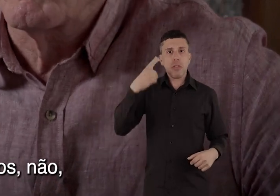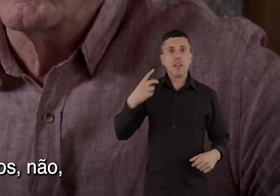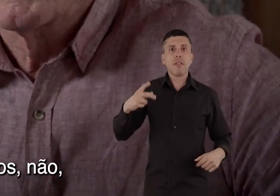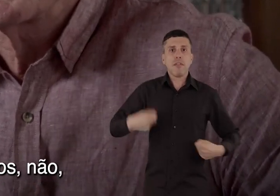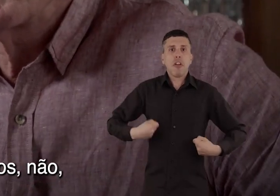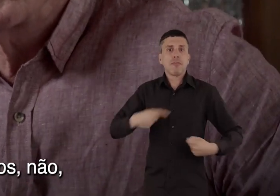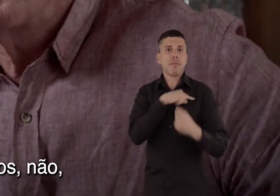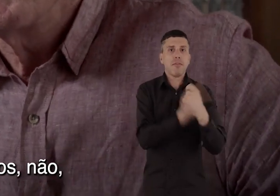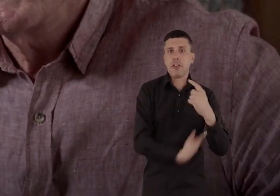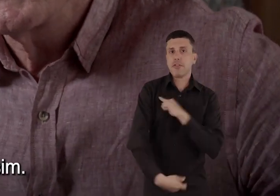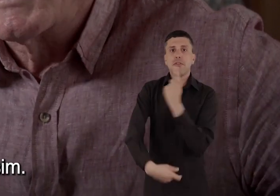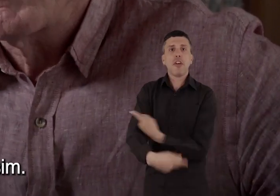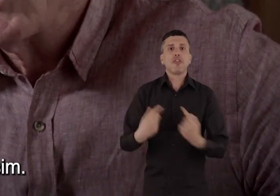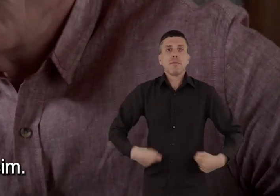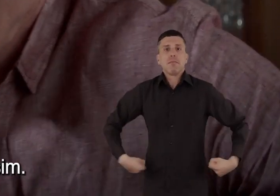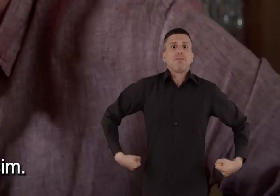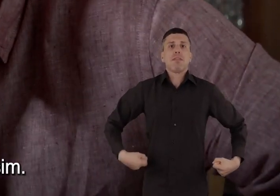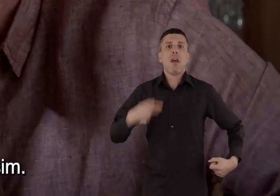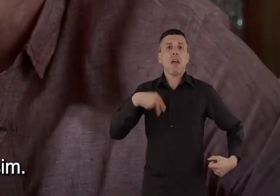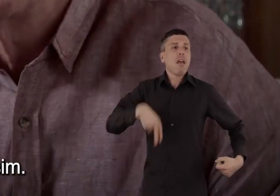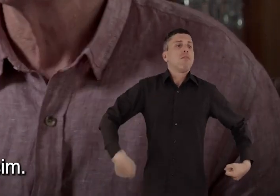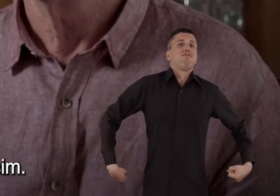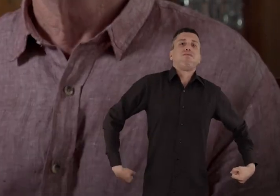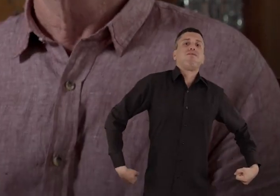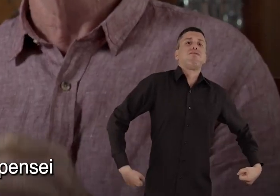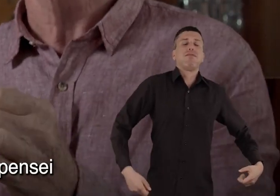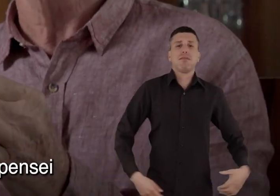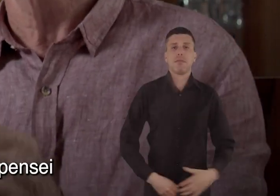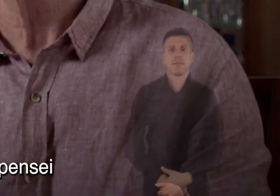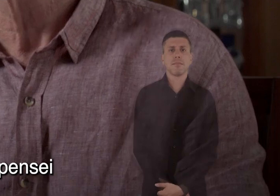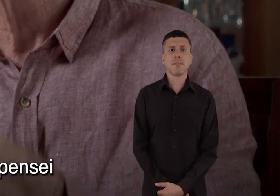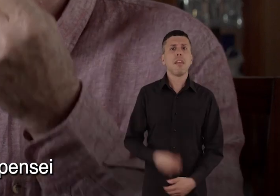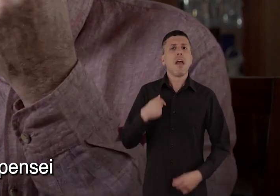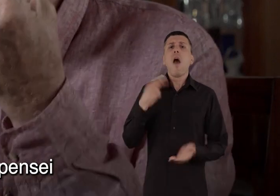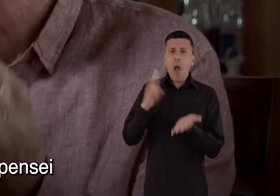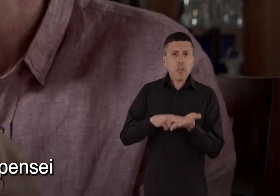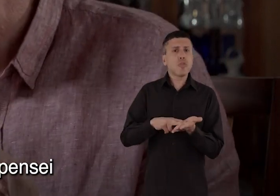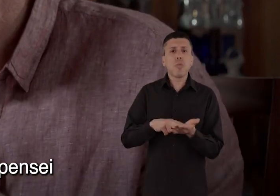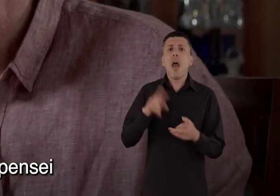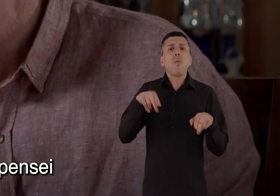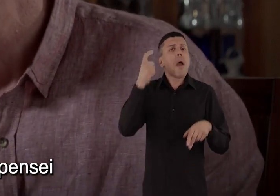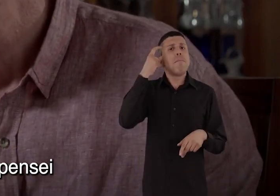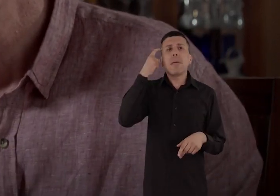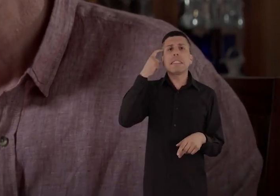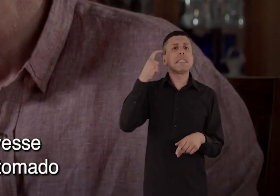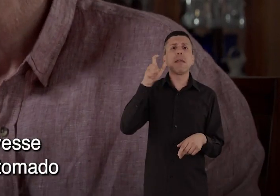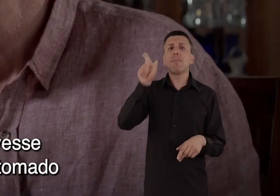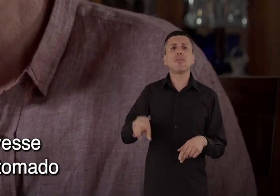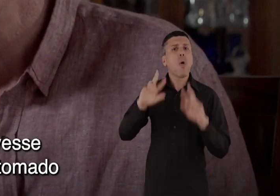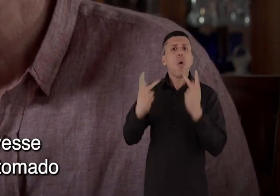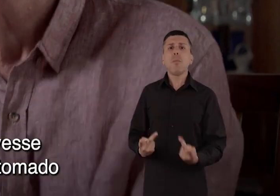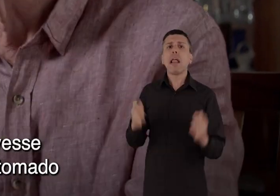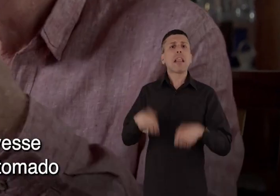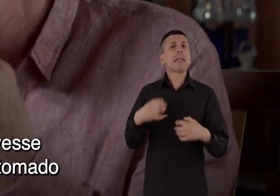deputados, e não eram muito franzinos, não. Em cada braço eu fui arrastando assim. Eu confesso, eu jamais pensei que um